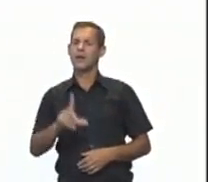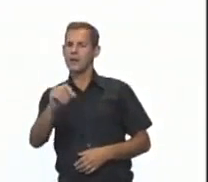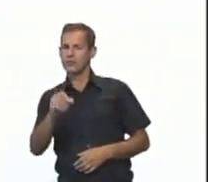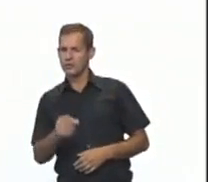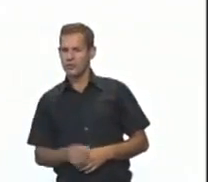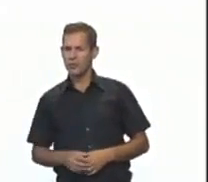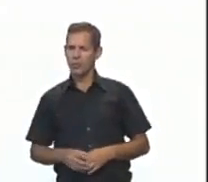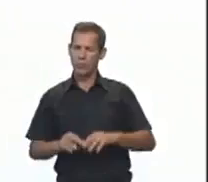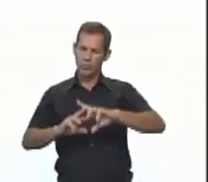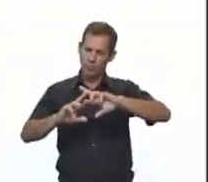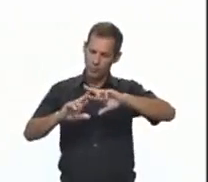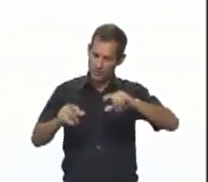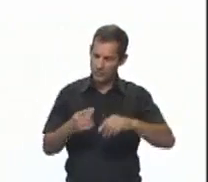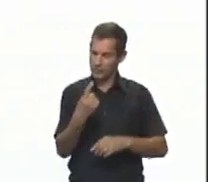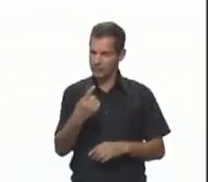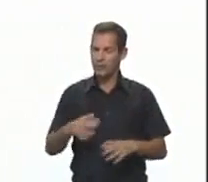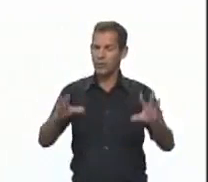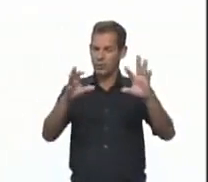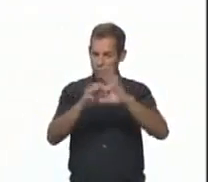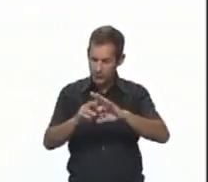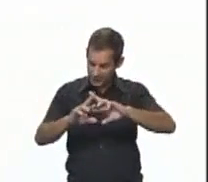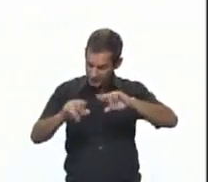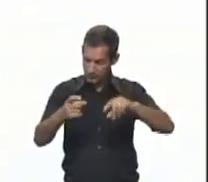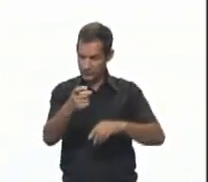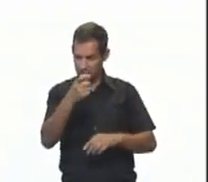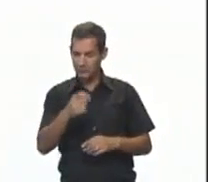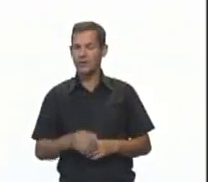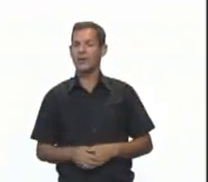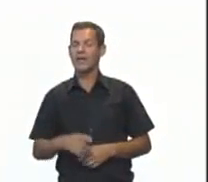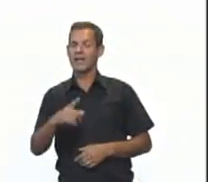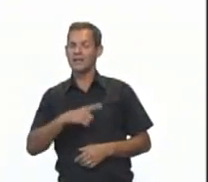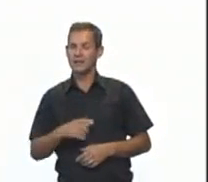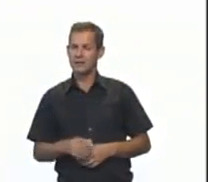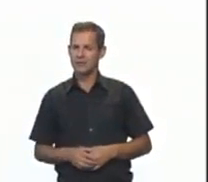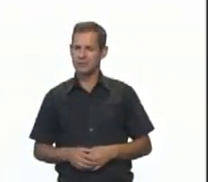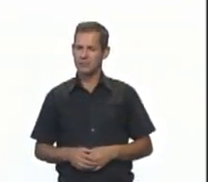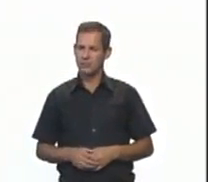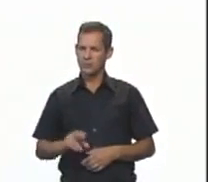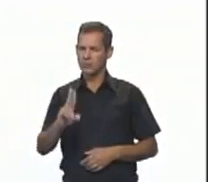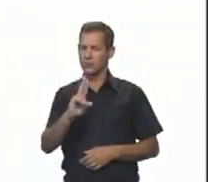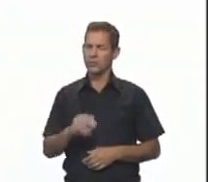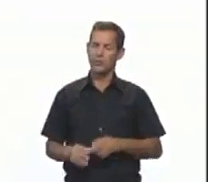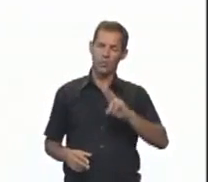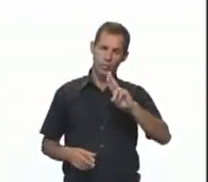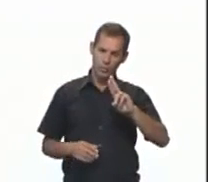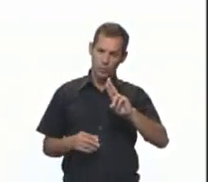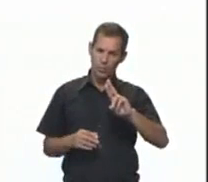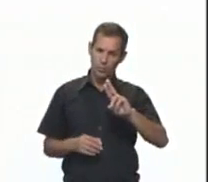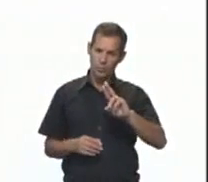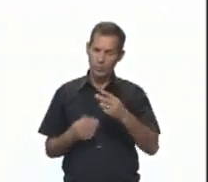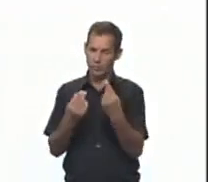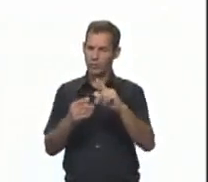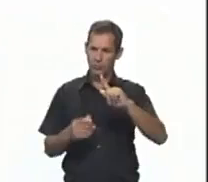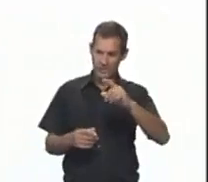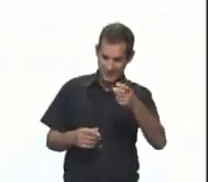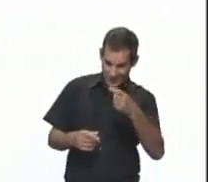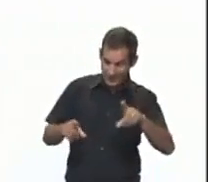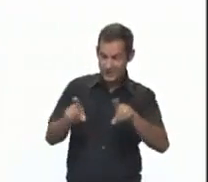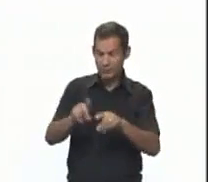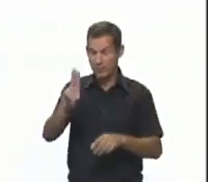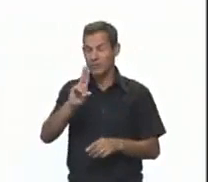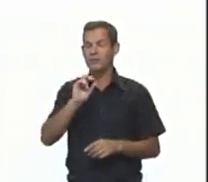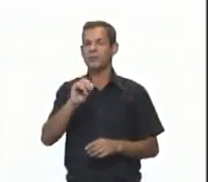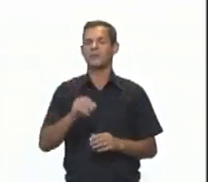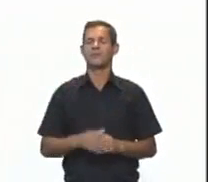nova variável u relacionada com a variável x por meio da expressão u igual a g de x. E usaremos